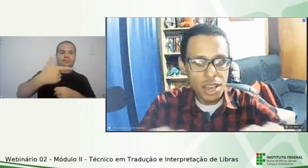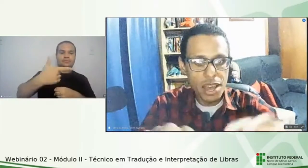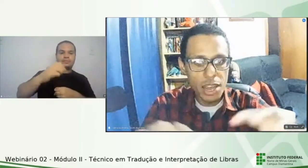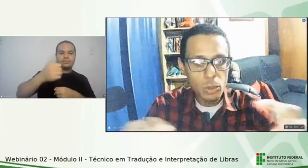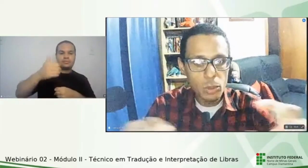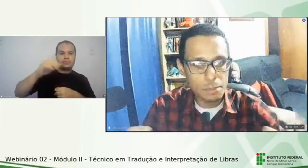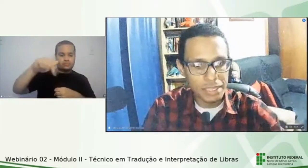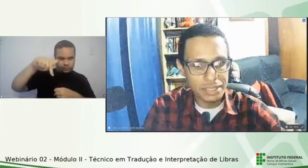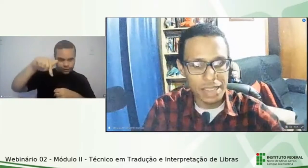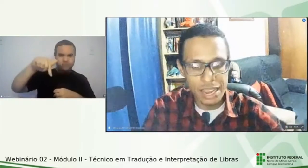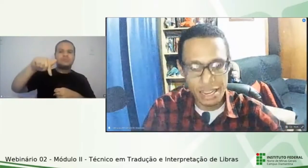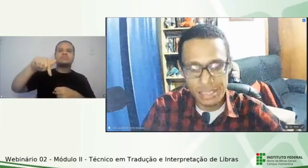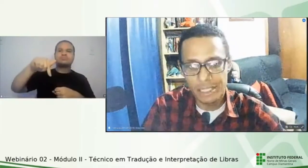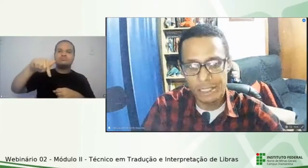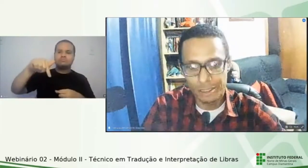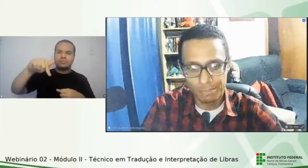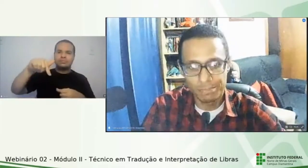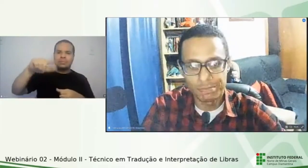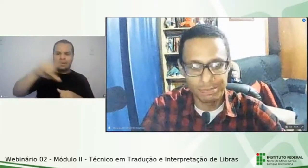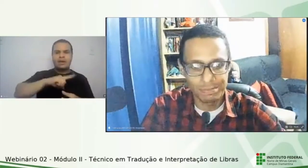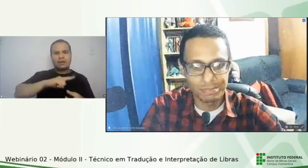assim que regulamentar,